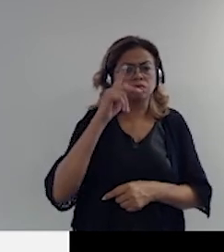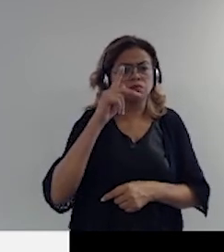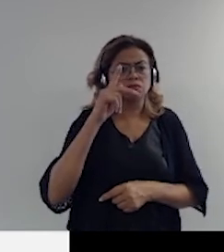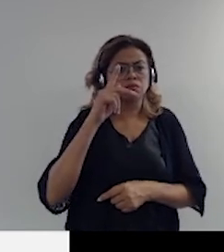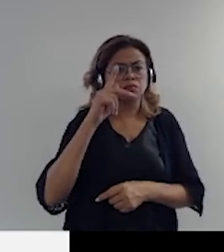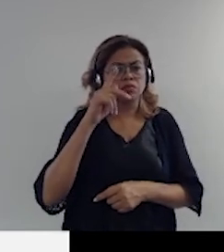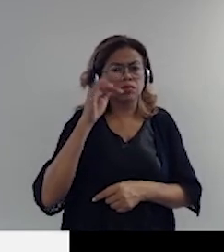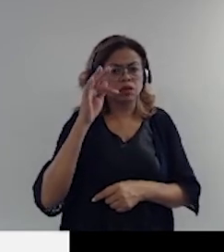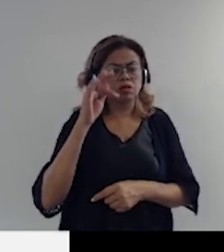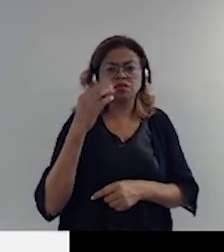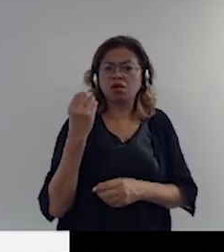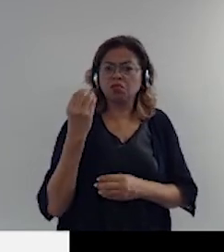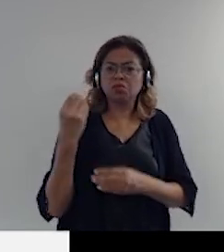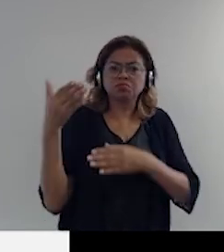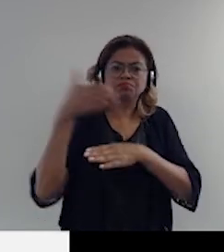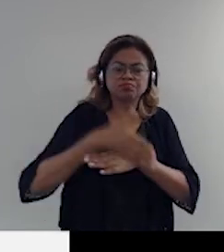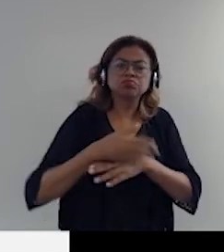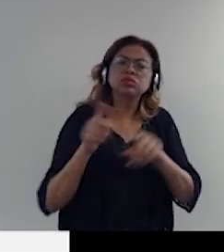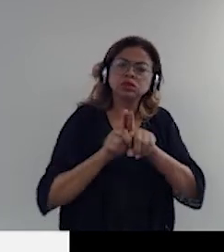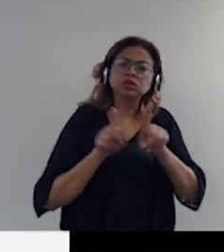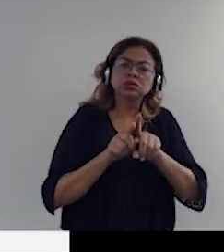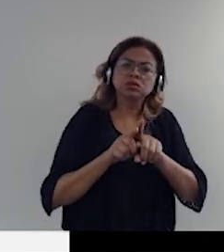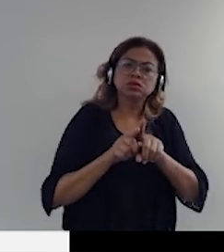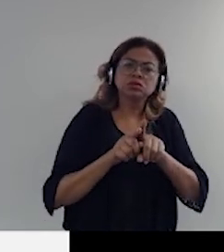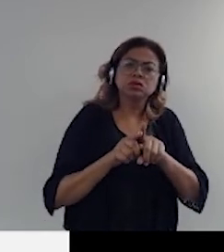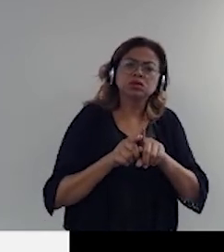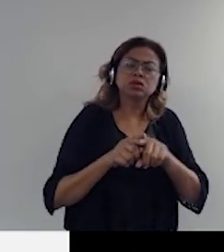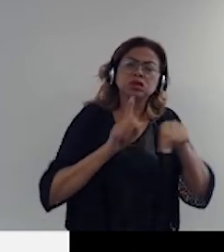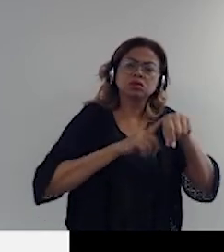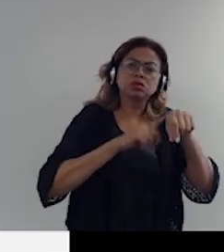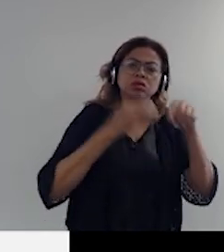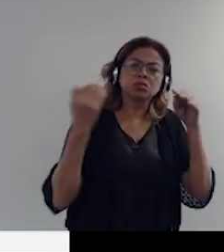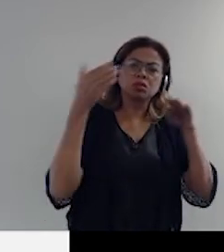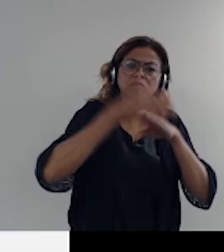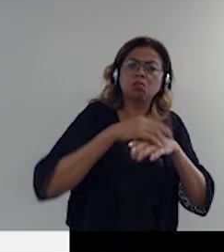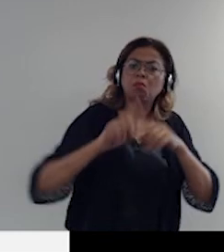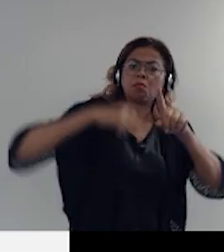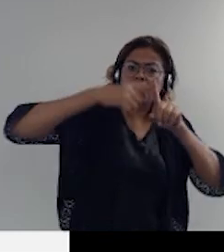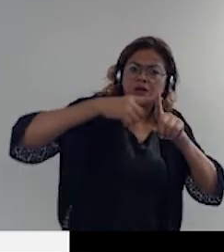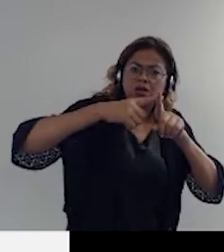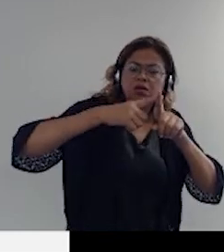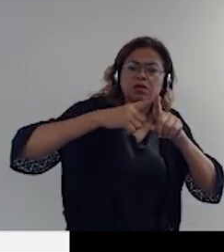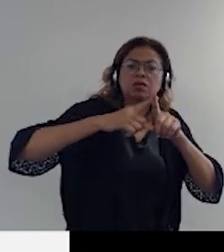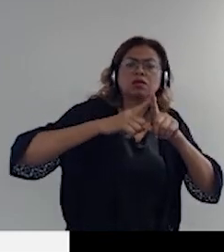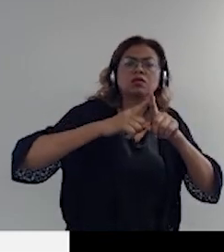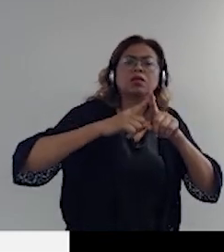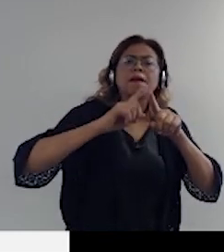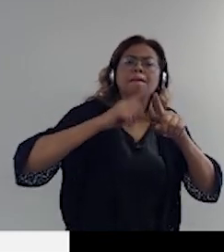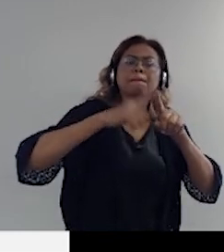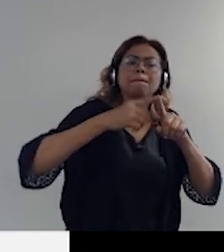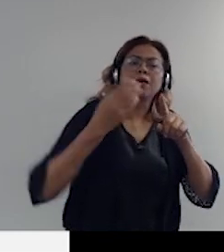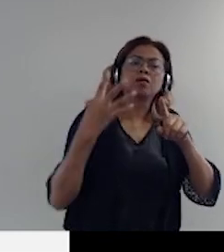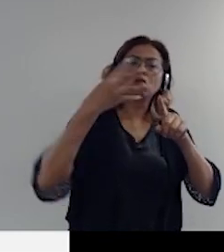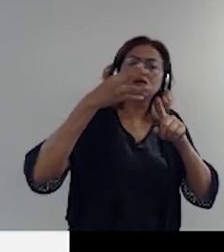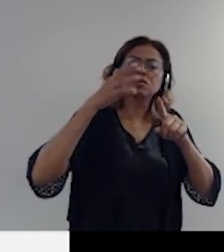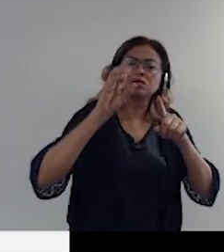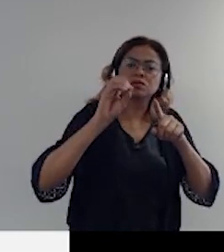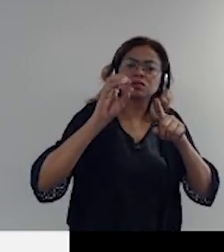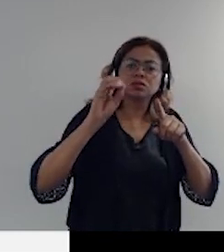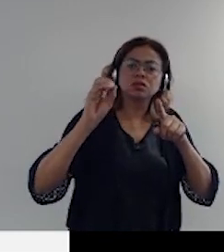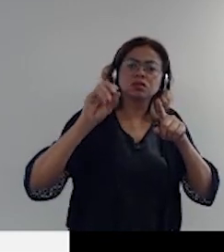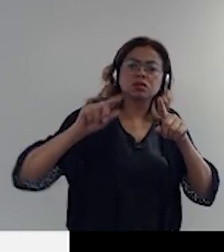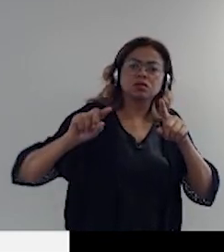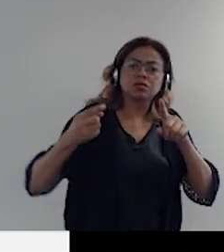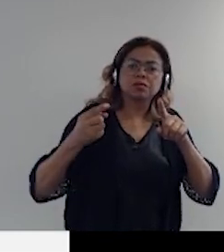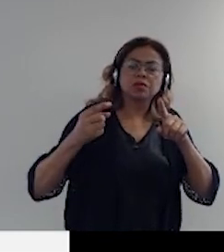mesmo período, 40 mil CPFs deixaram a Bolsa de Valores. Isso significa que 400 mil novas